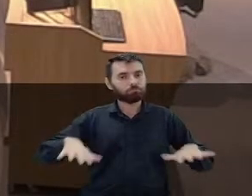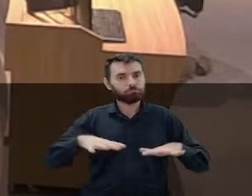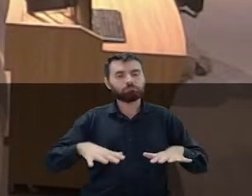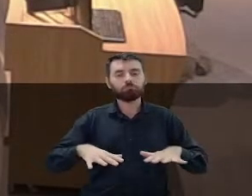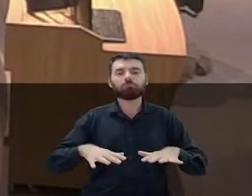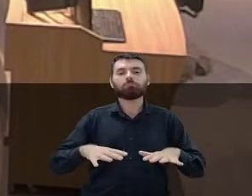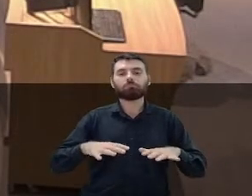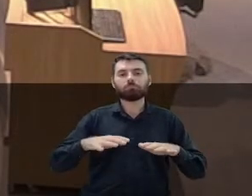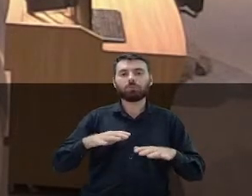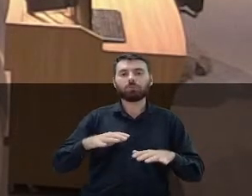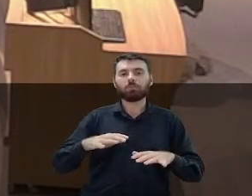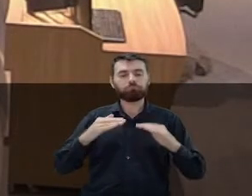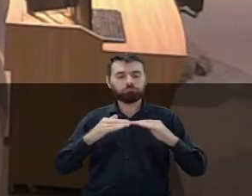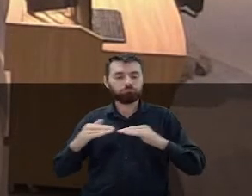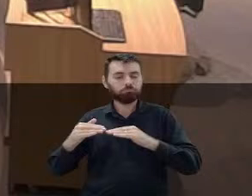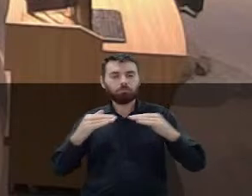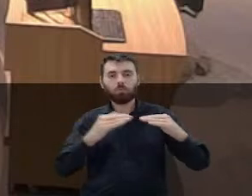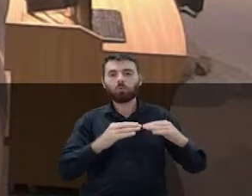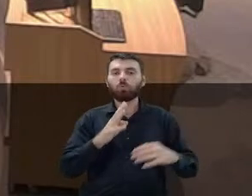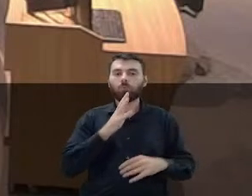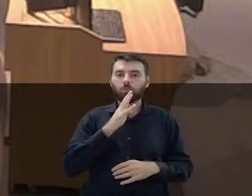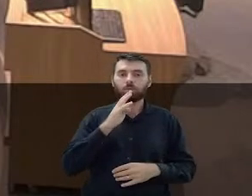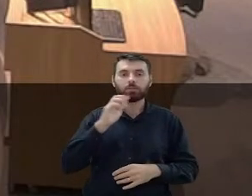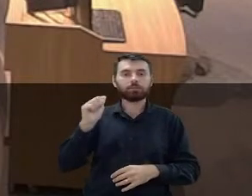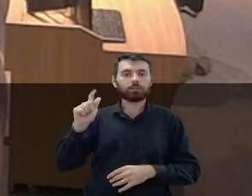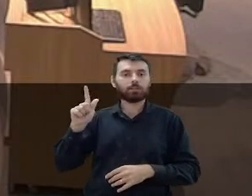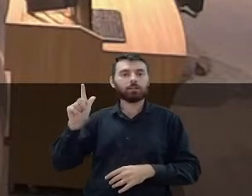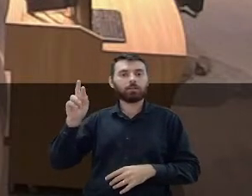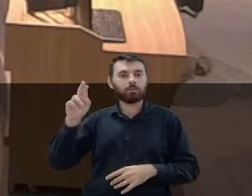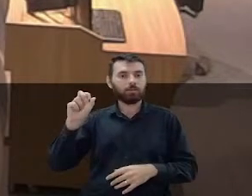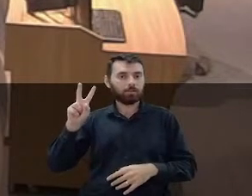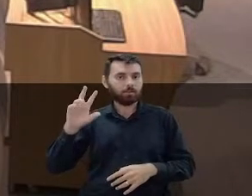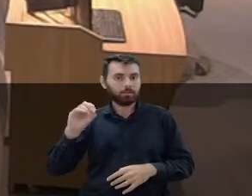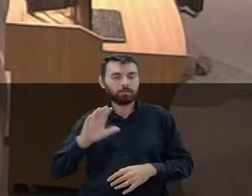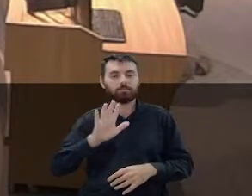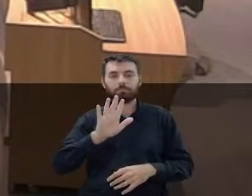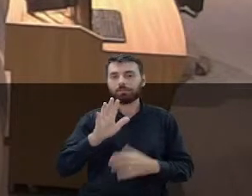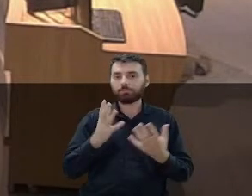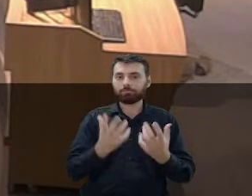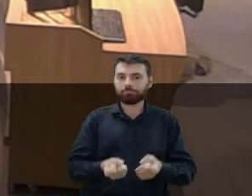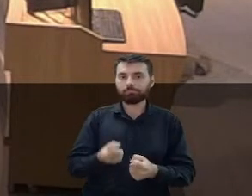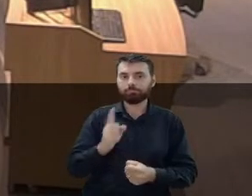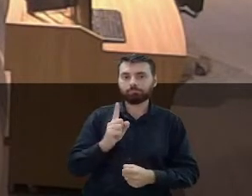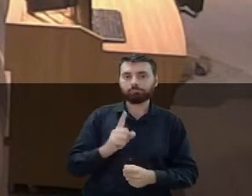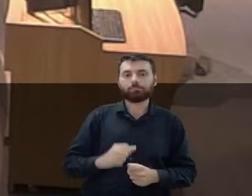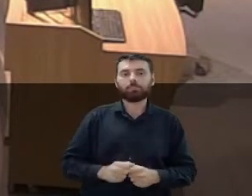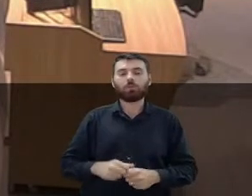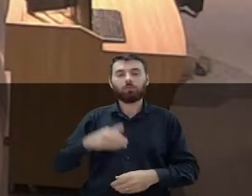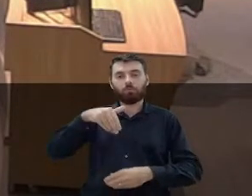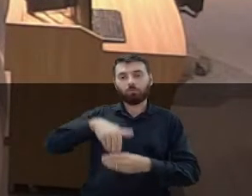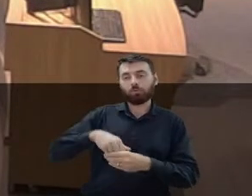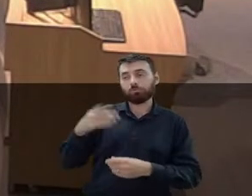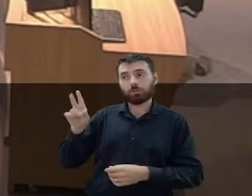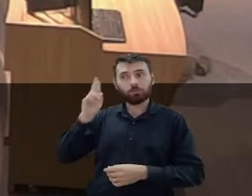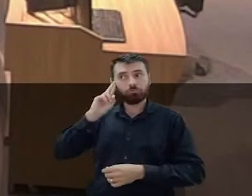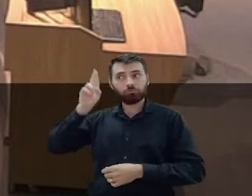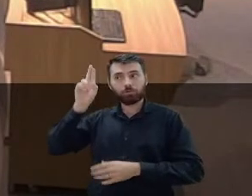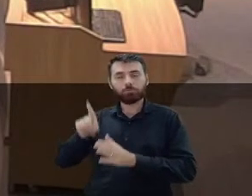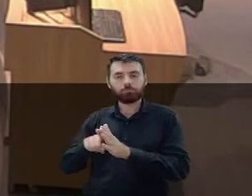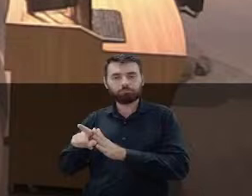petição da exequente, da contra-minuta do executado e, no mérito, negar-lhe provimento nos termos do voto do relator. Fica assim